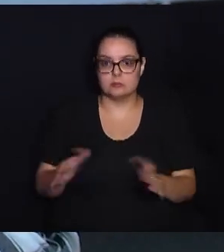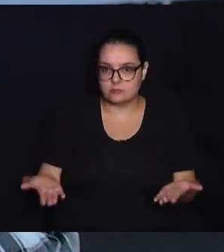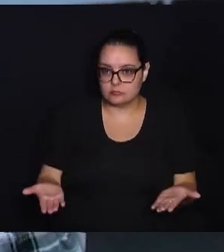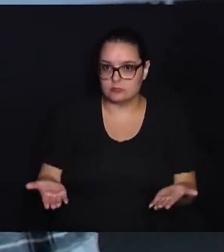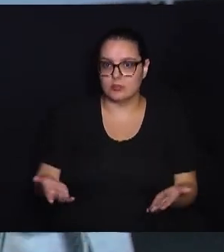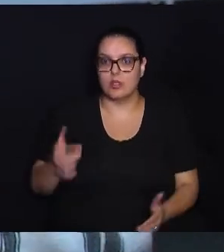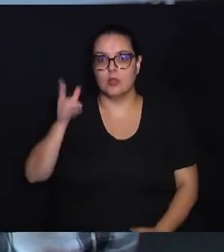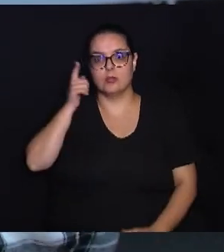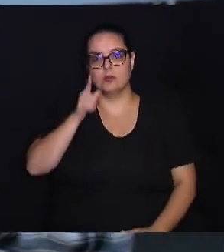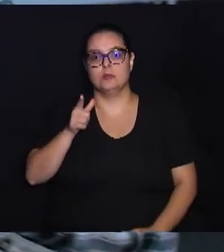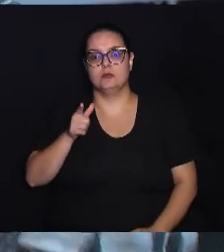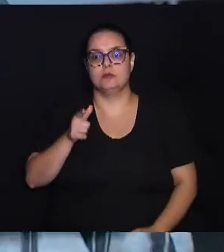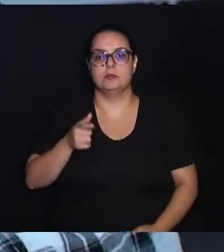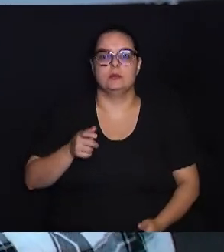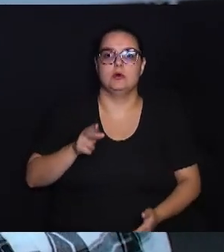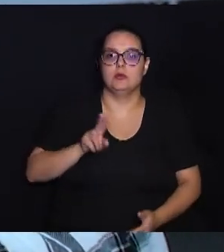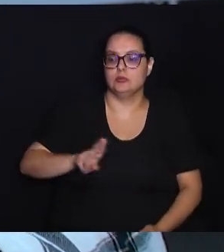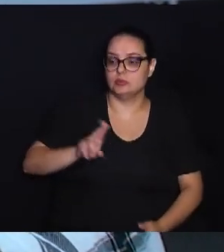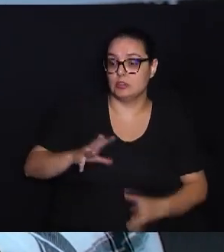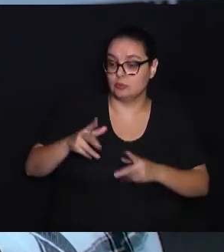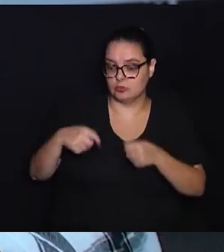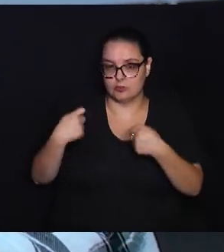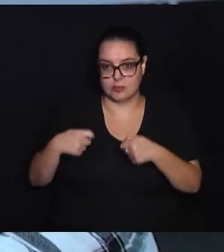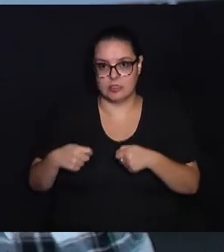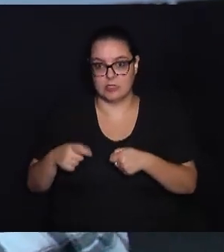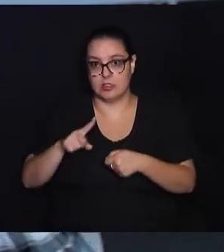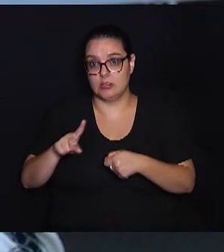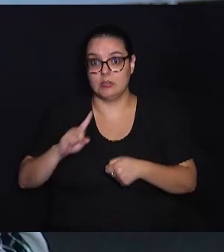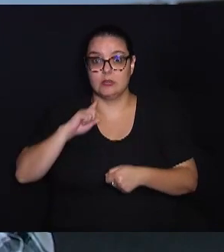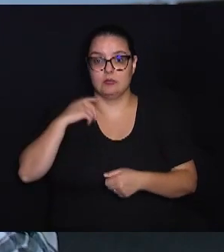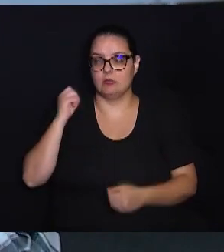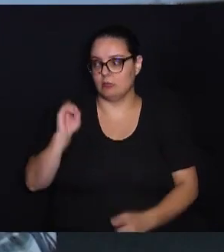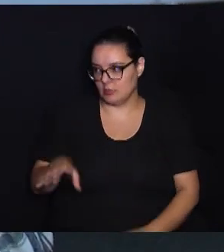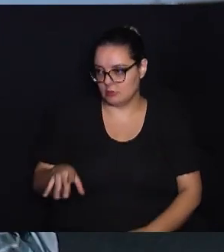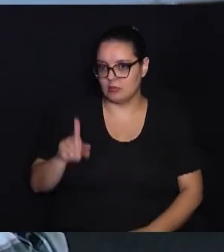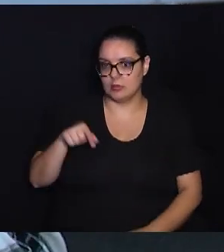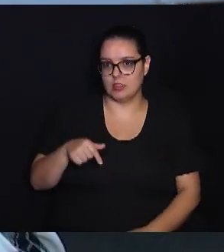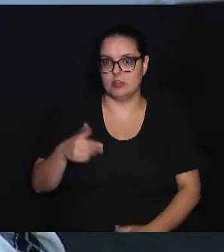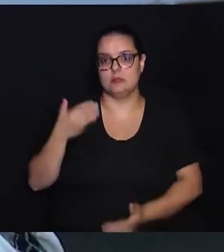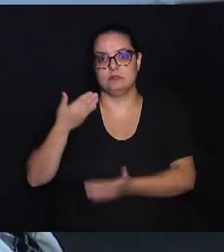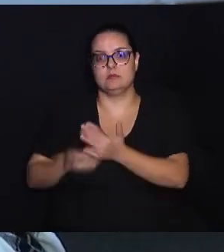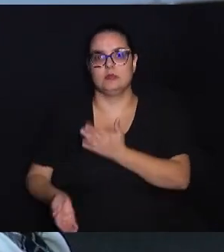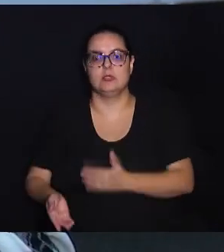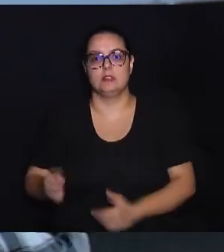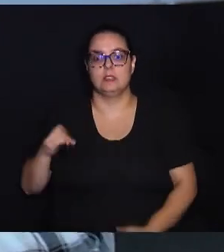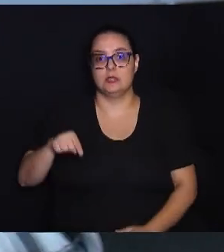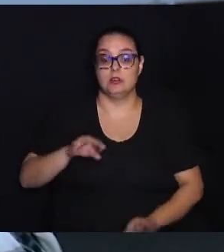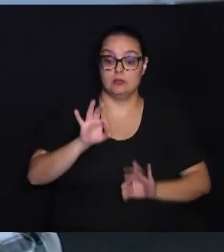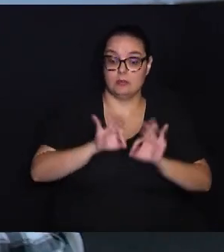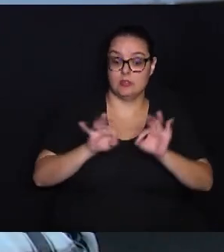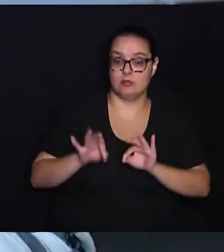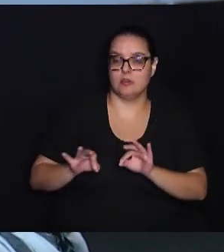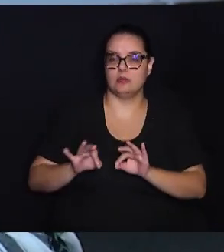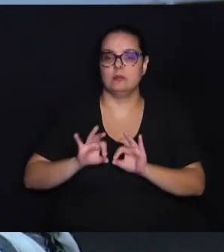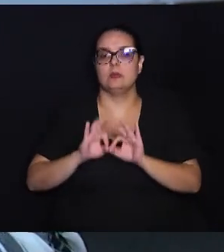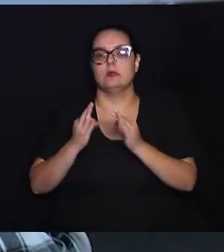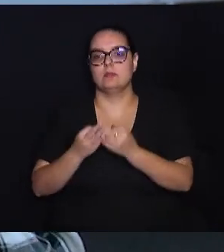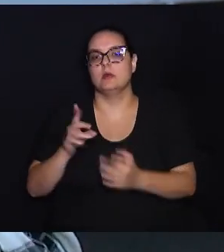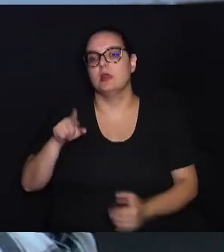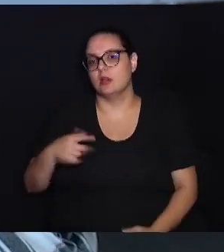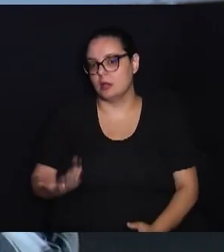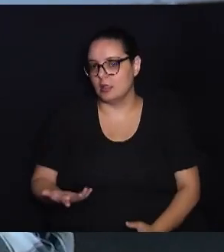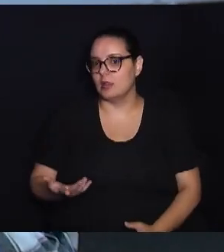acabou. Você consegue consumir tudo aquilo que você precisa e você não joga fora, porque esse desperdício, nesse planejamento